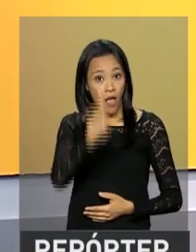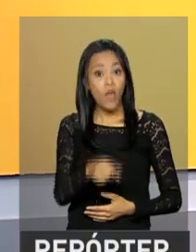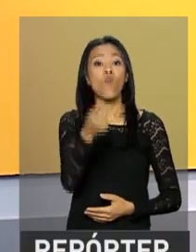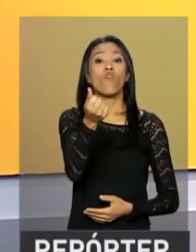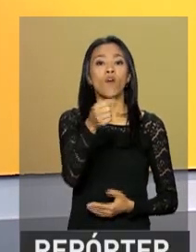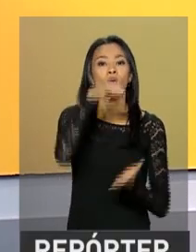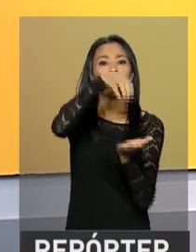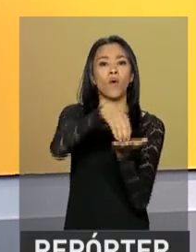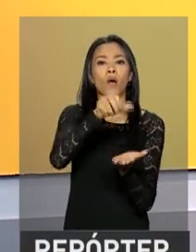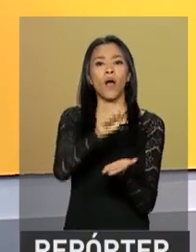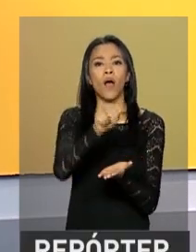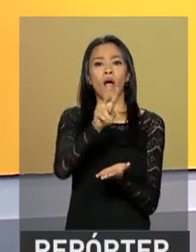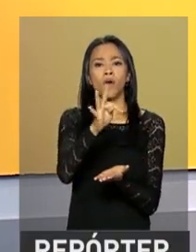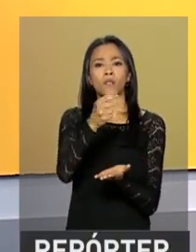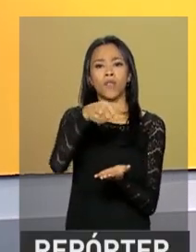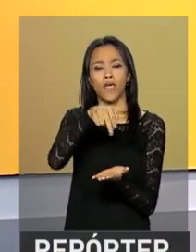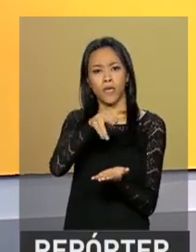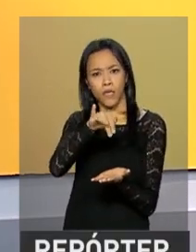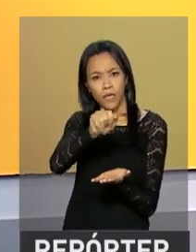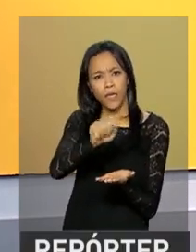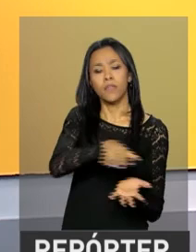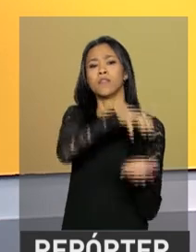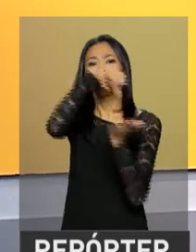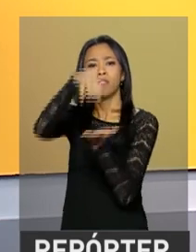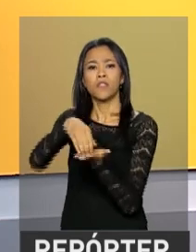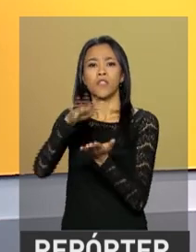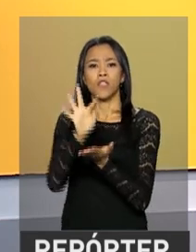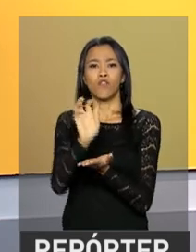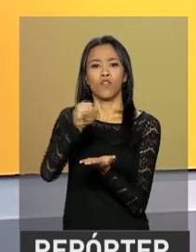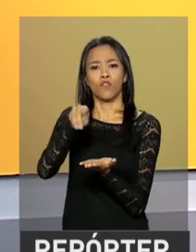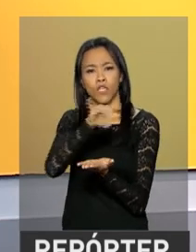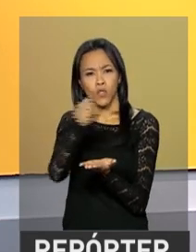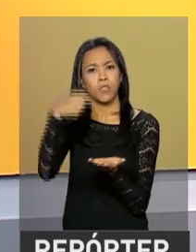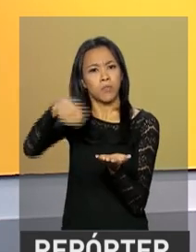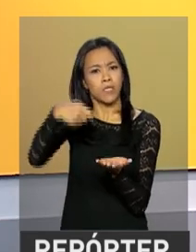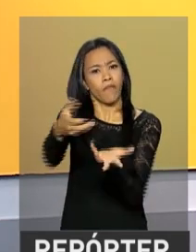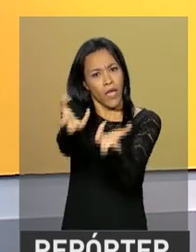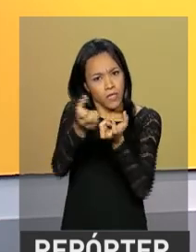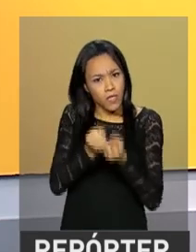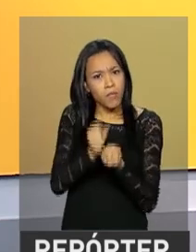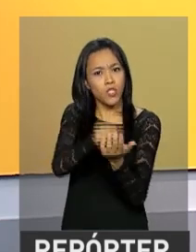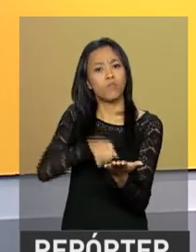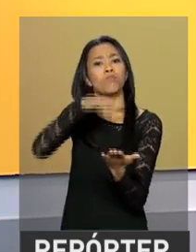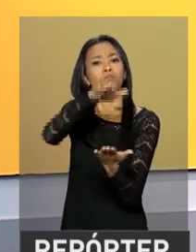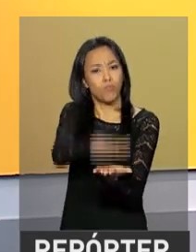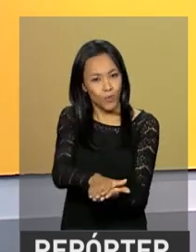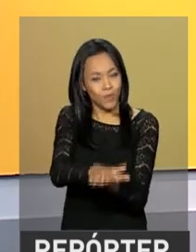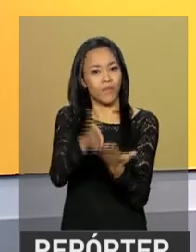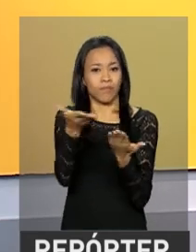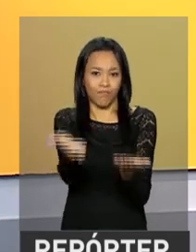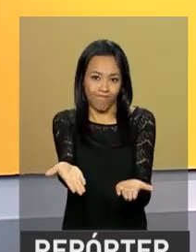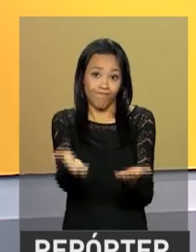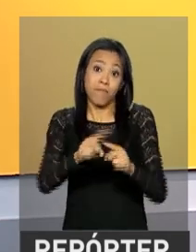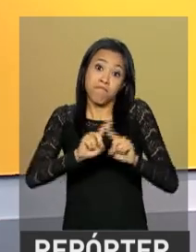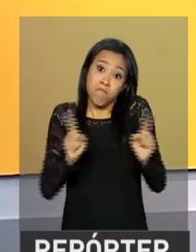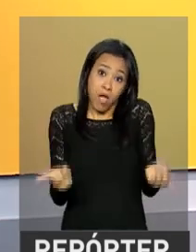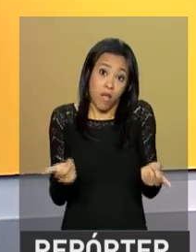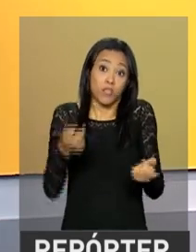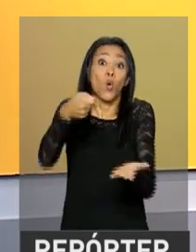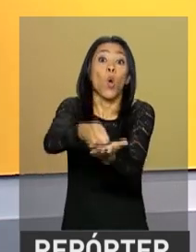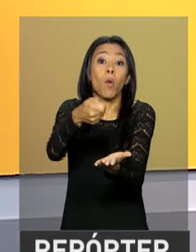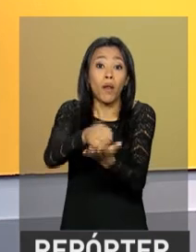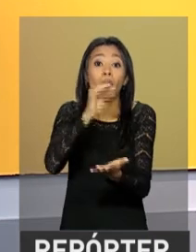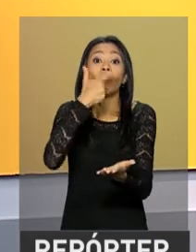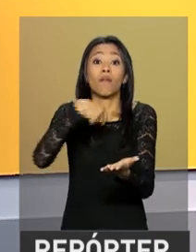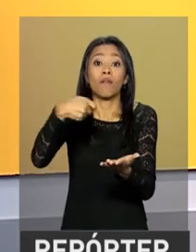as autarquias e fundações federais deveriam receber de multas aplicadas pelo governo mas cobrar